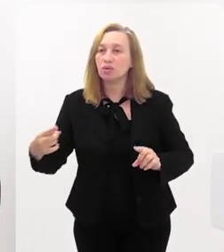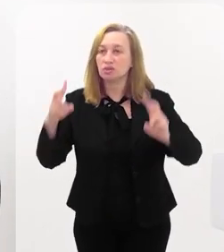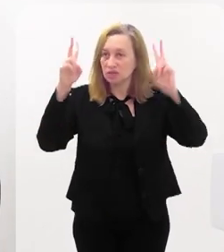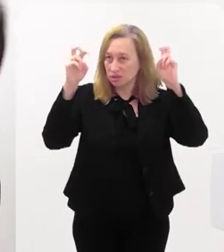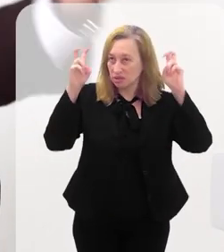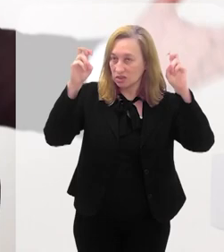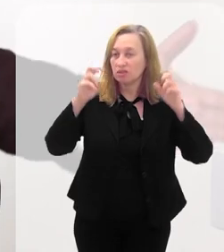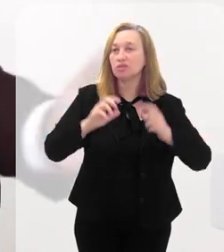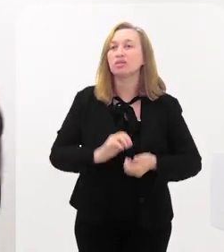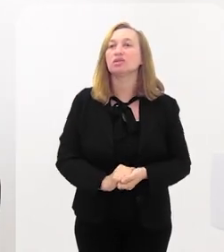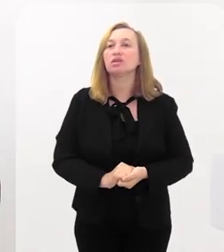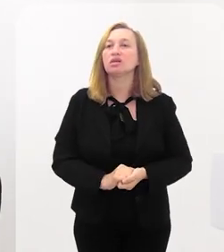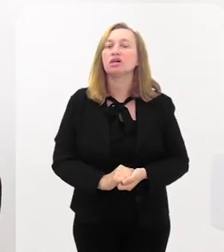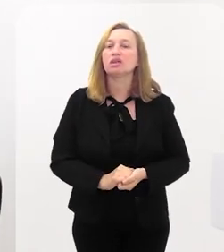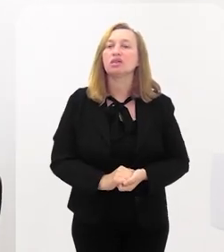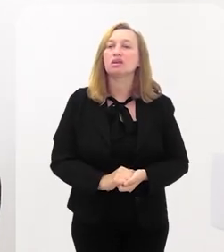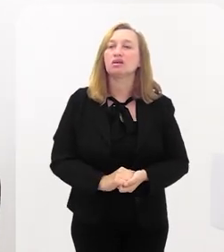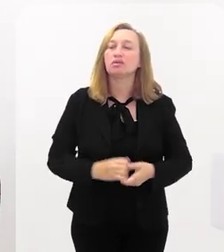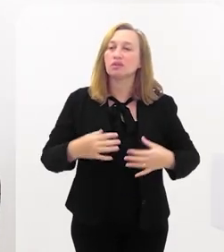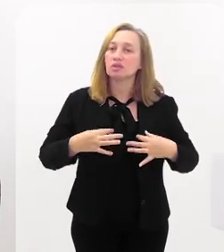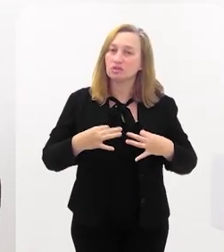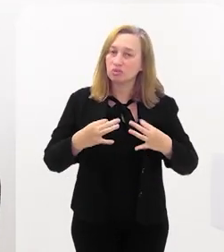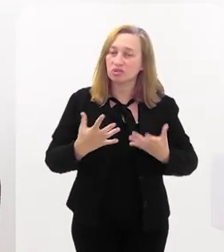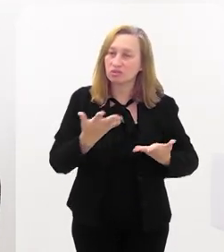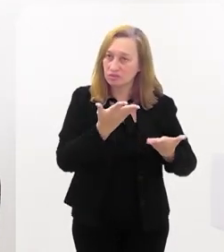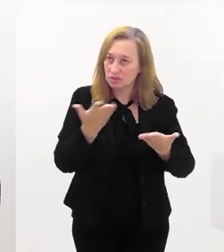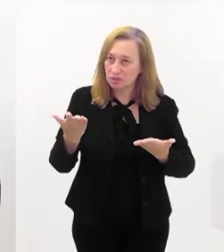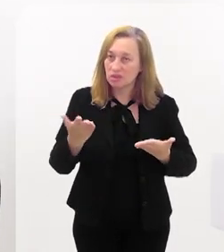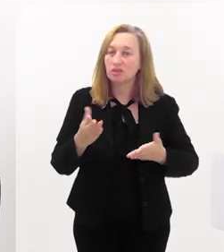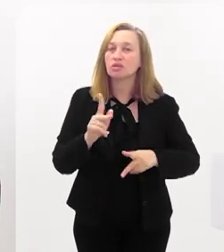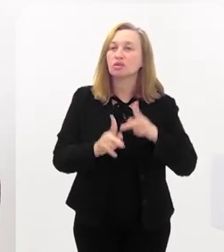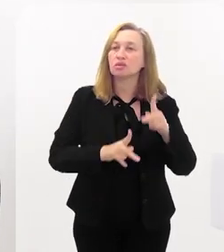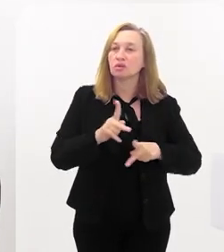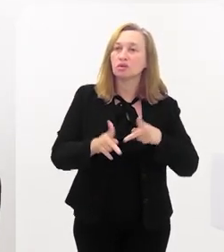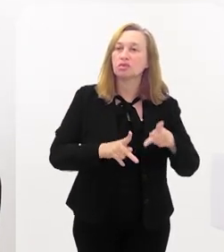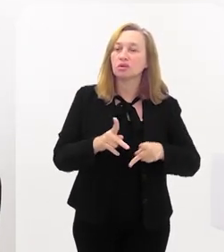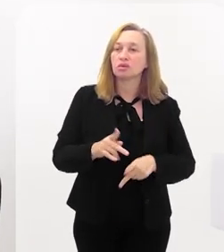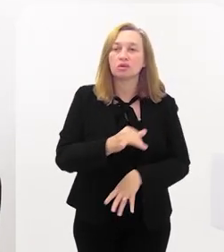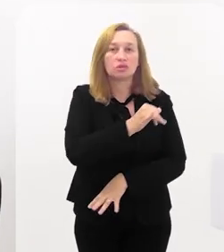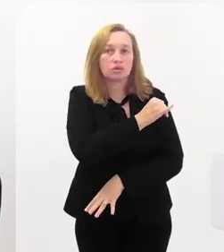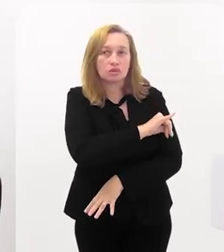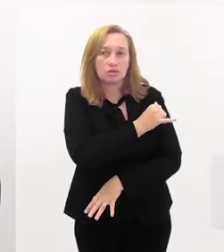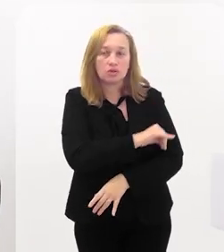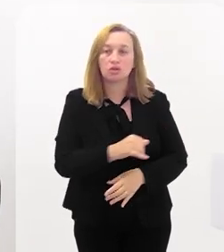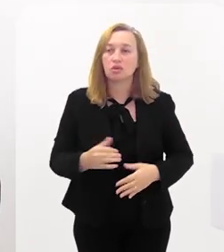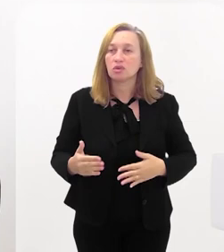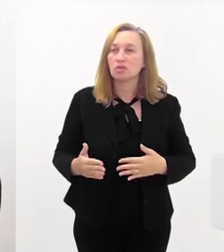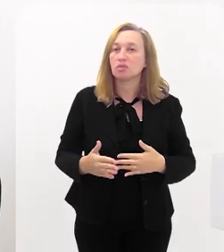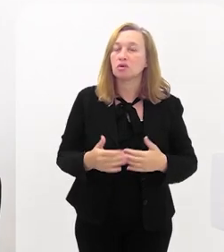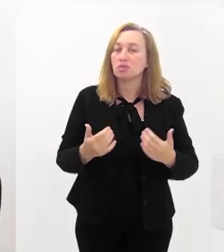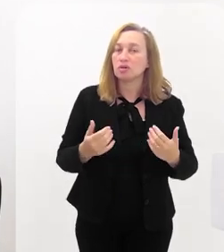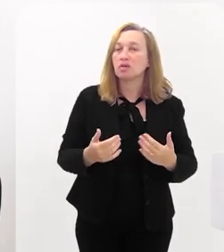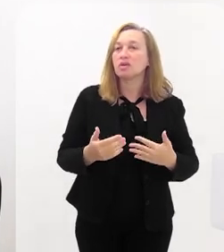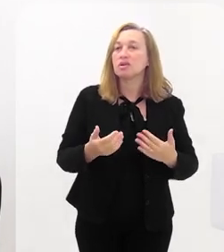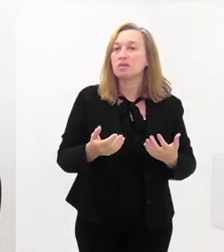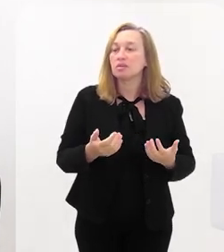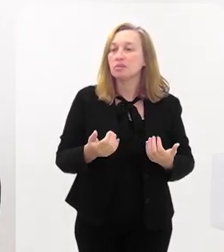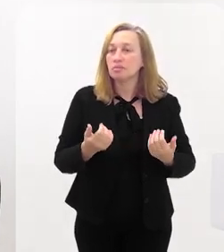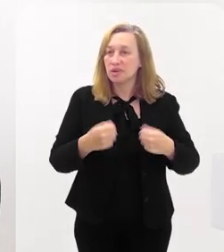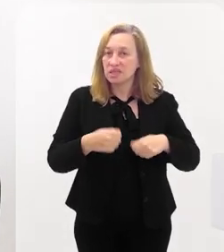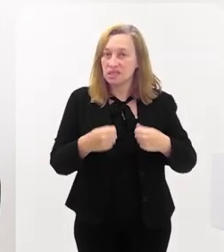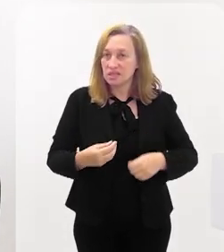preconceitos, a xenofobia também, à disposição da população carioca e fluminense para que for necessário.